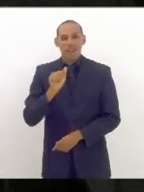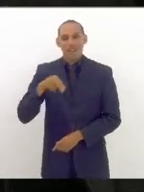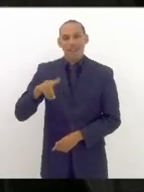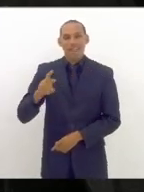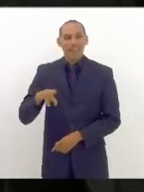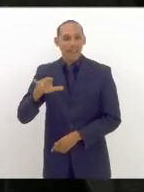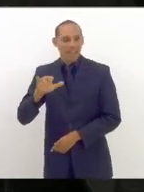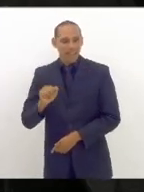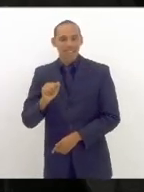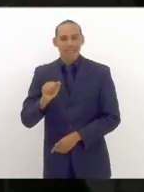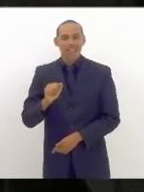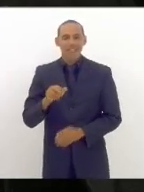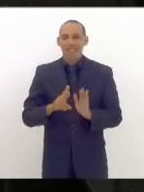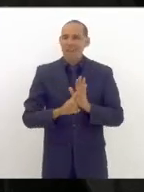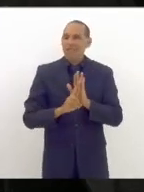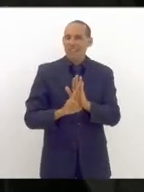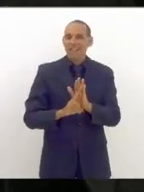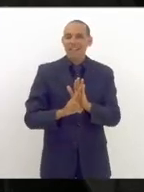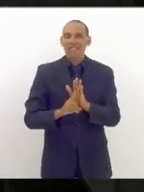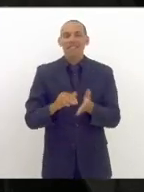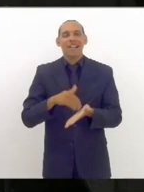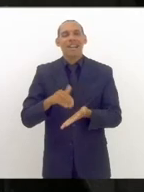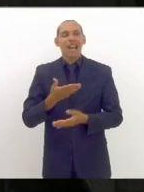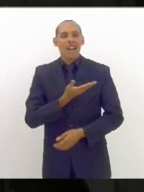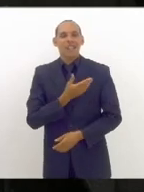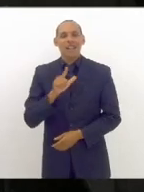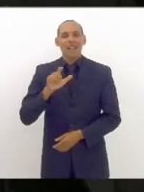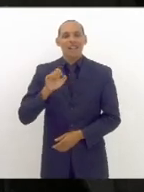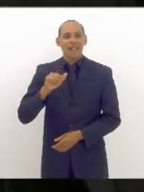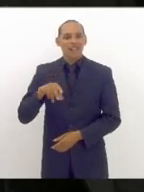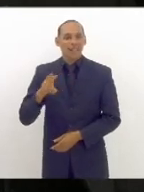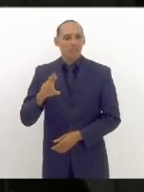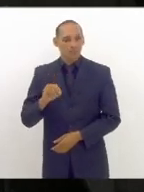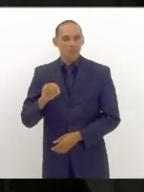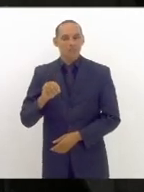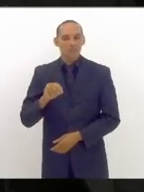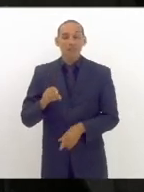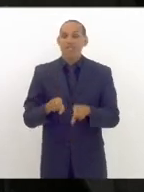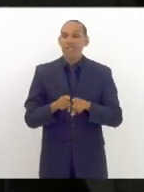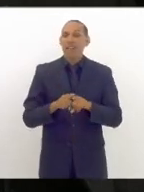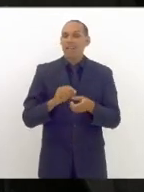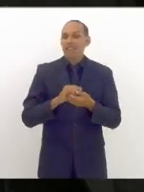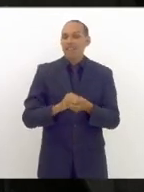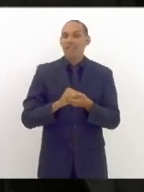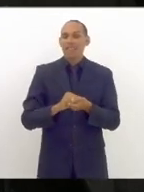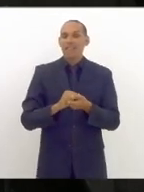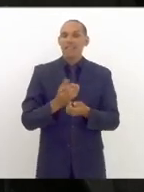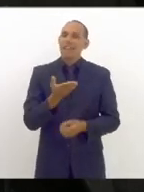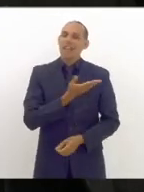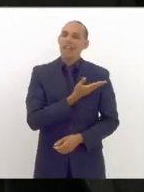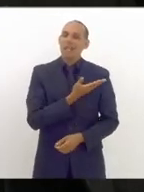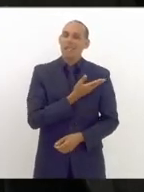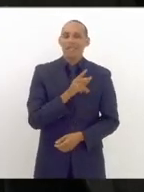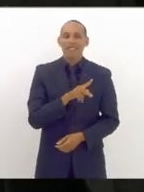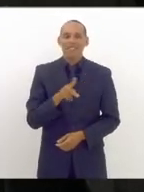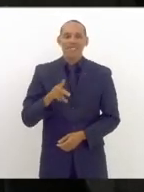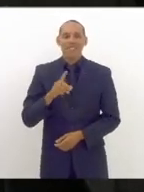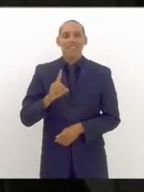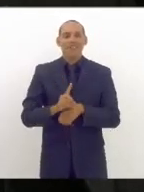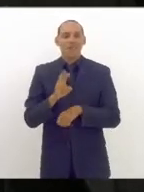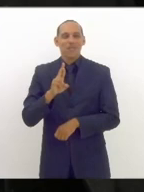nosso secretário amigo, Coronel Leandro Monteiro. Saudar o nosso colega, meu presidente, doutor